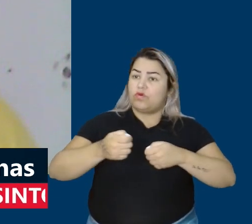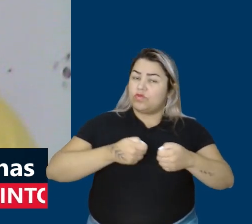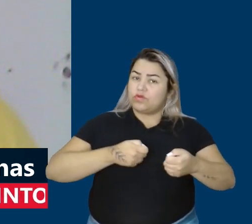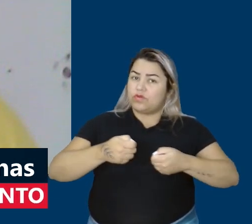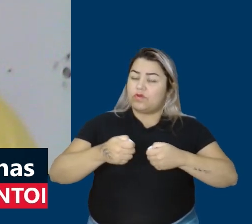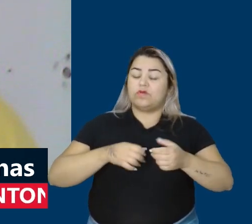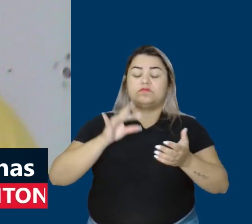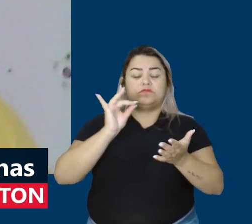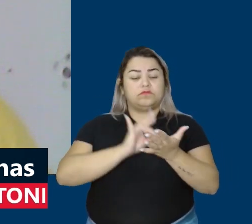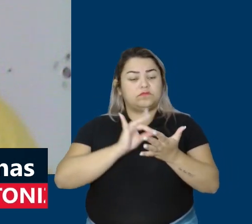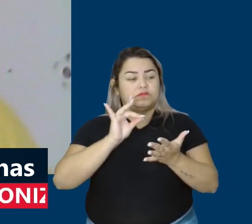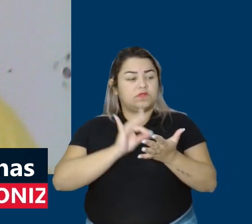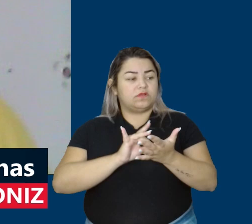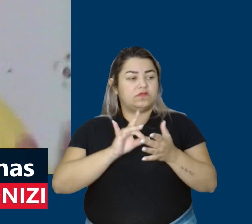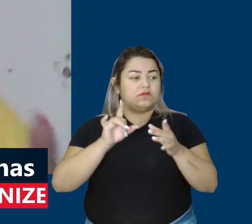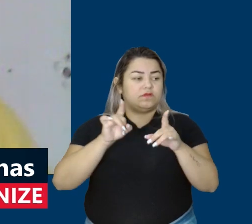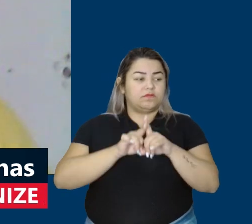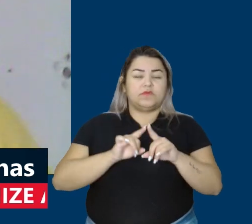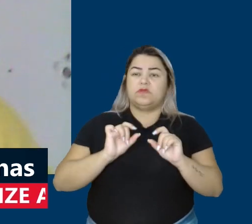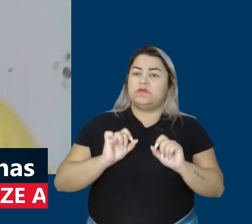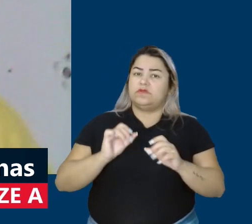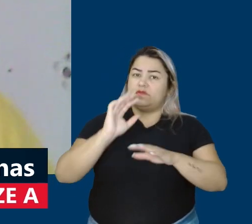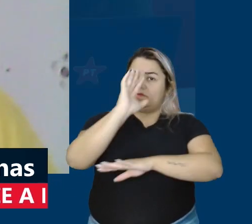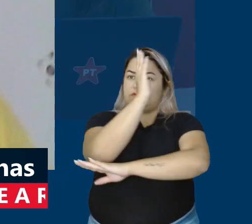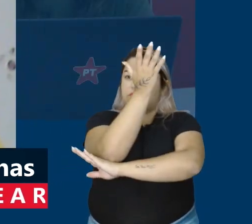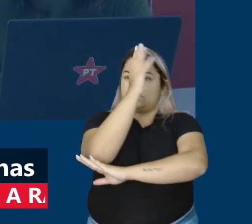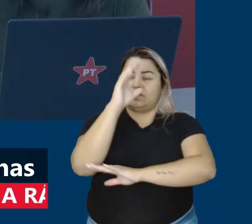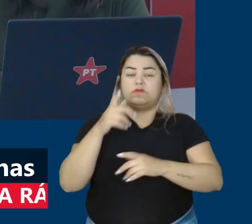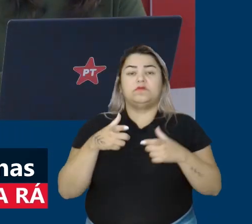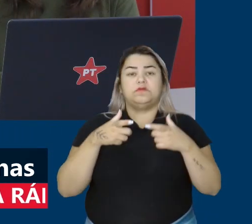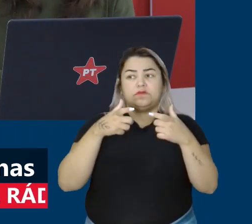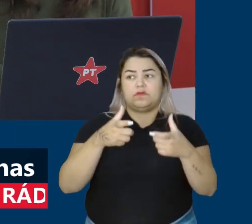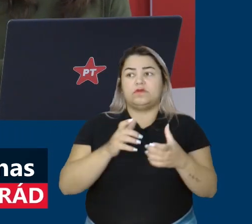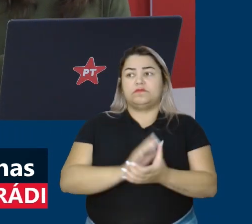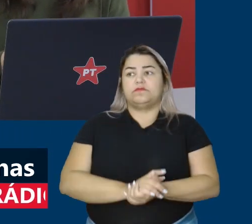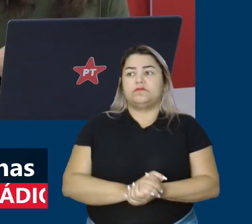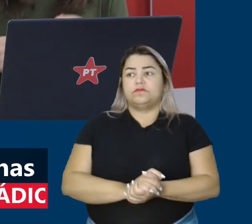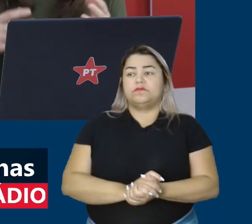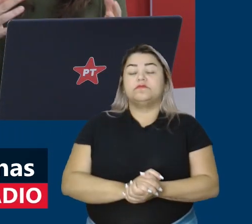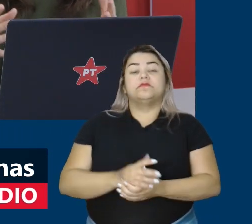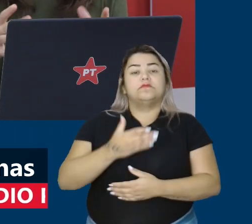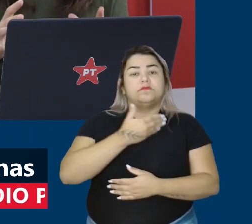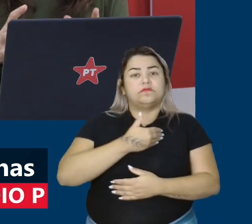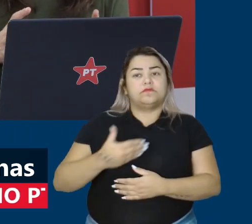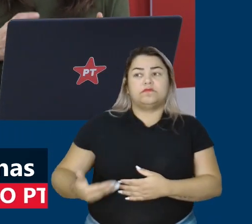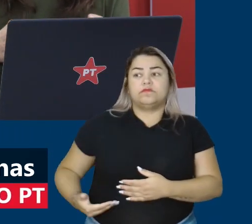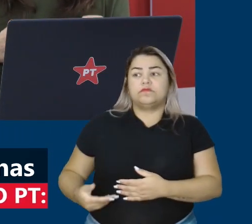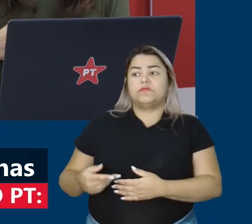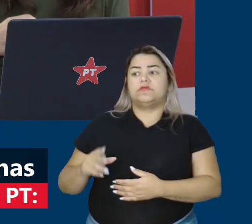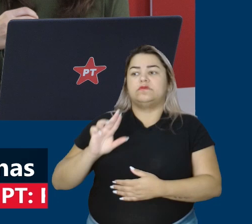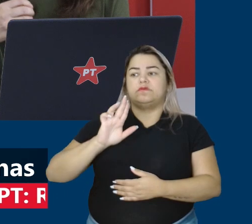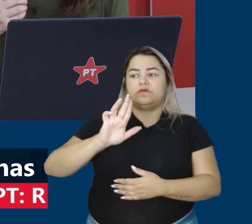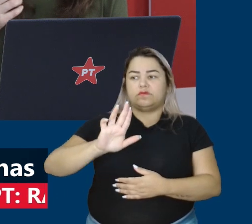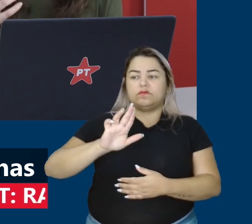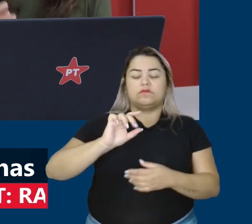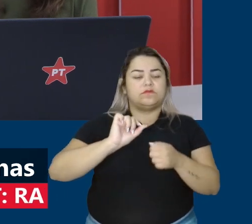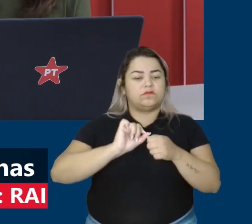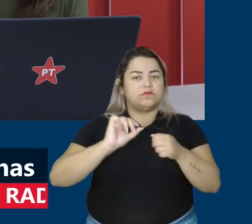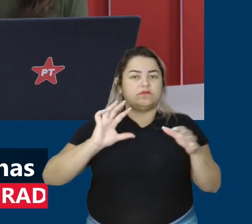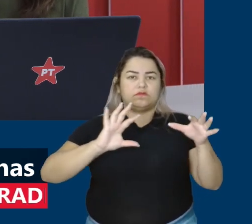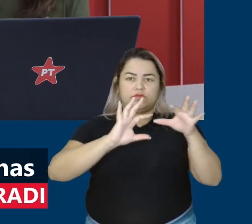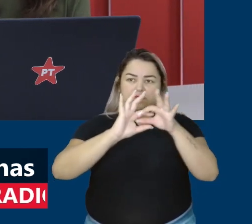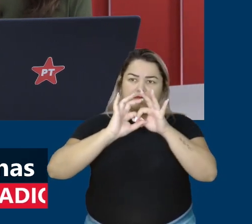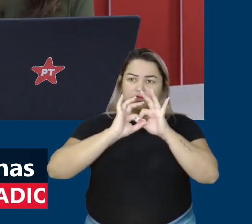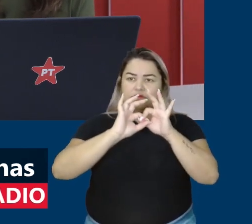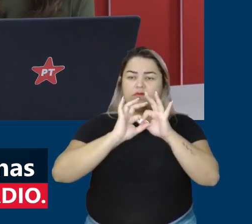real da questão ambiental naquele espaço. E o próprio governo Lula também tem feito, né, novas alianças,